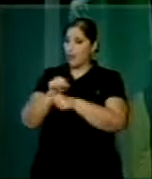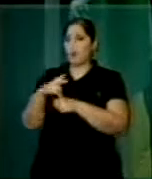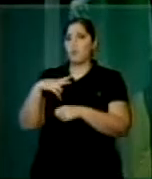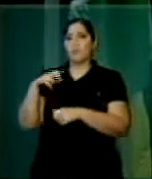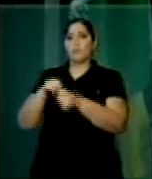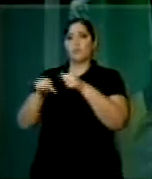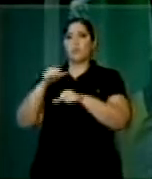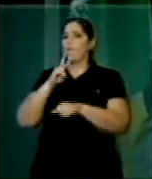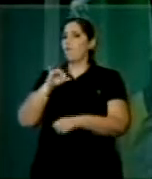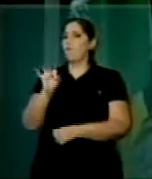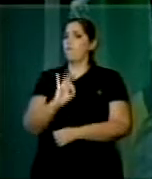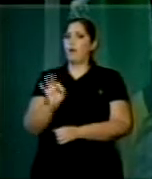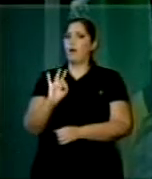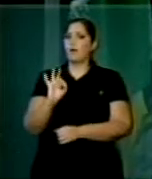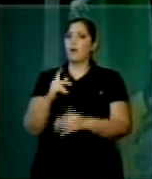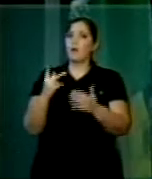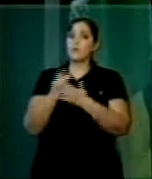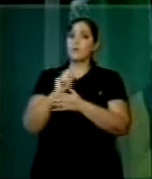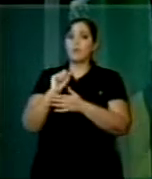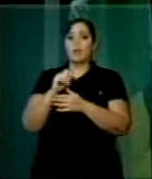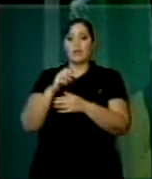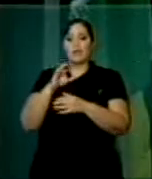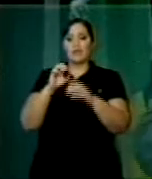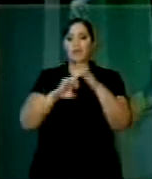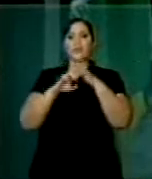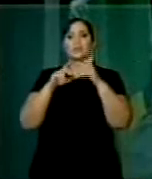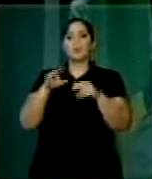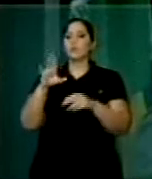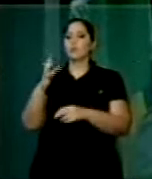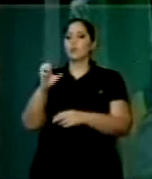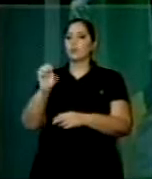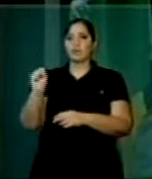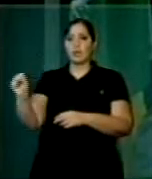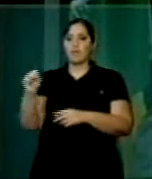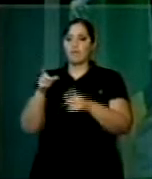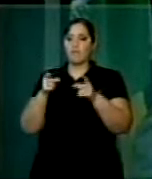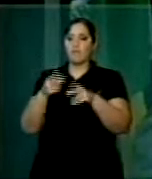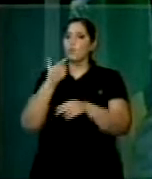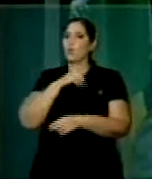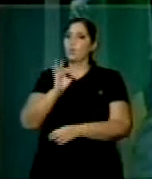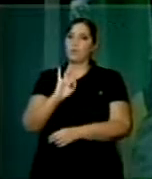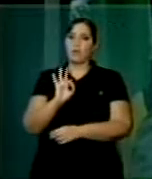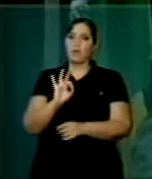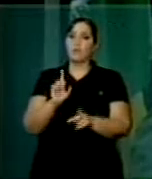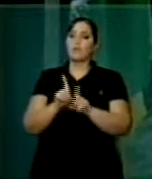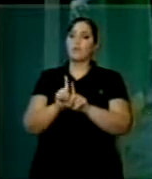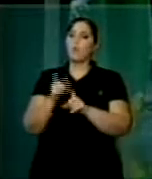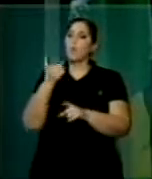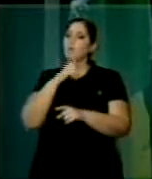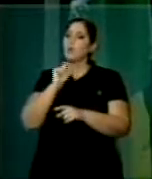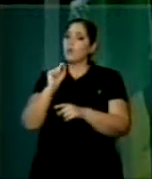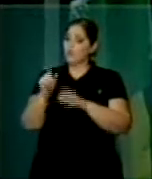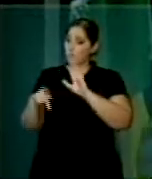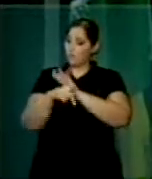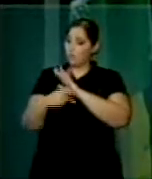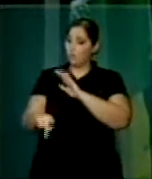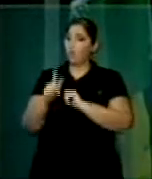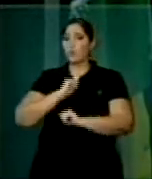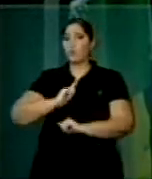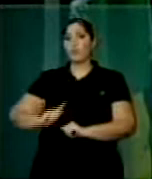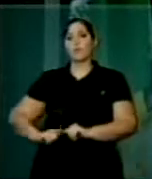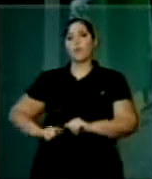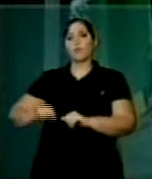que empresas como a Chesf fosse vendida e que conseguiu trazer para a mão do Estado brasileiro, manter na mão do Estado